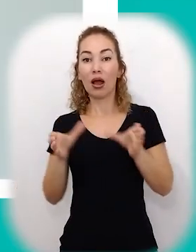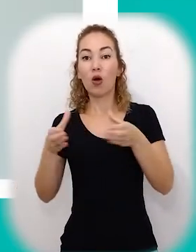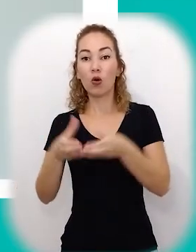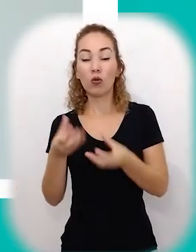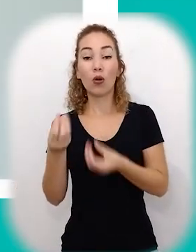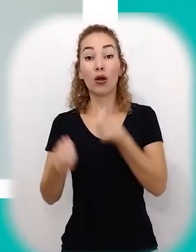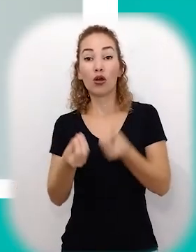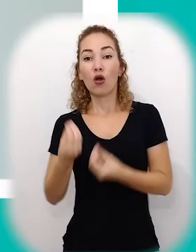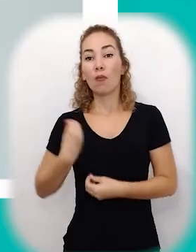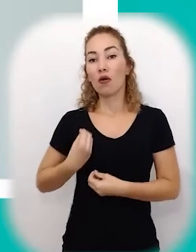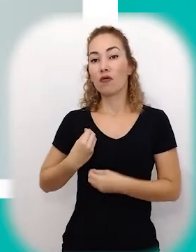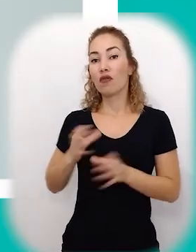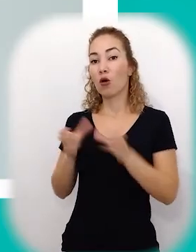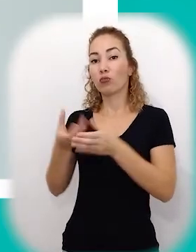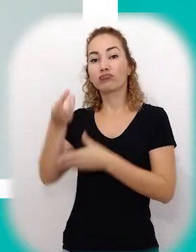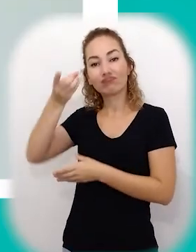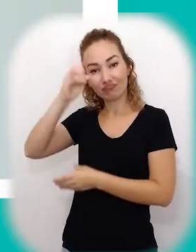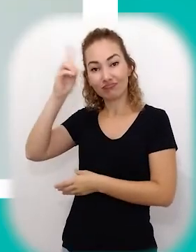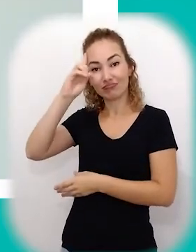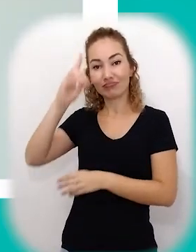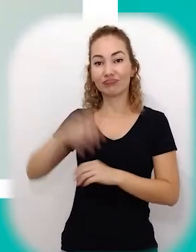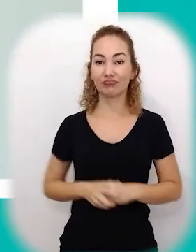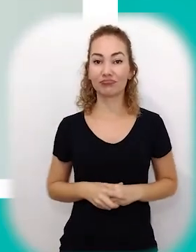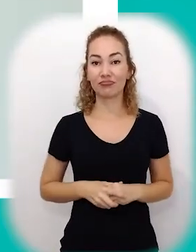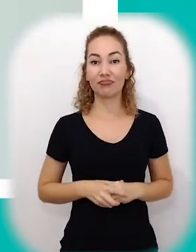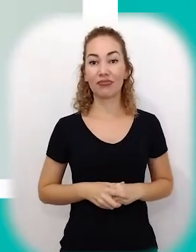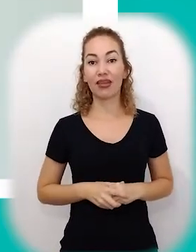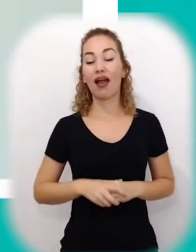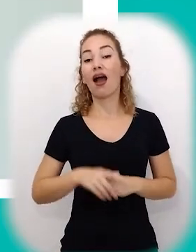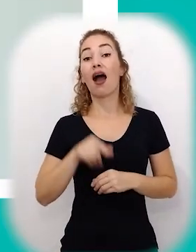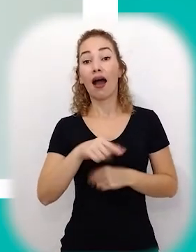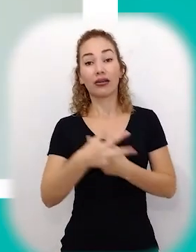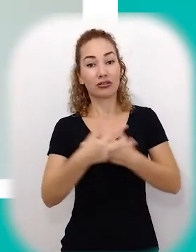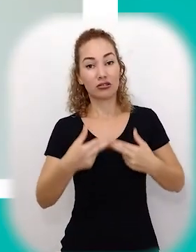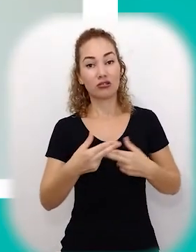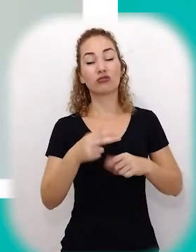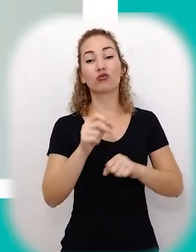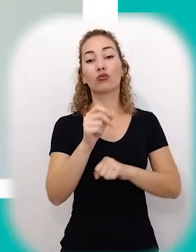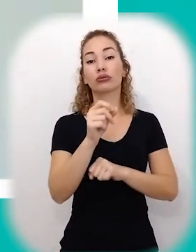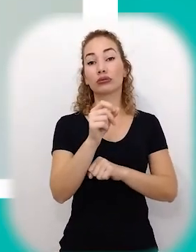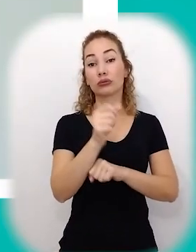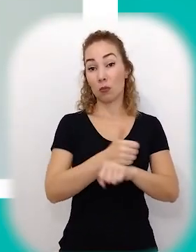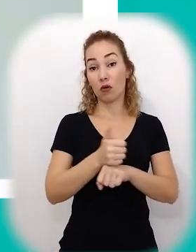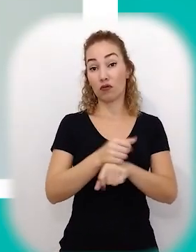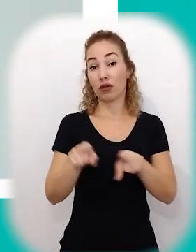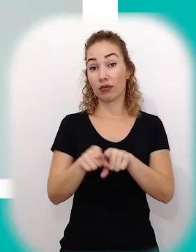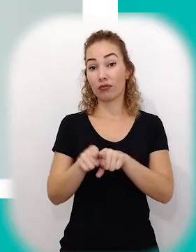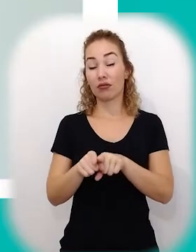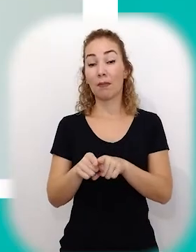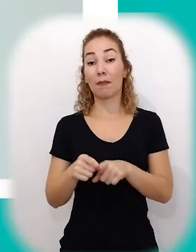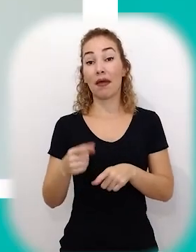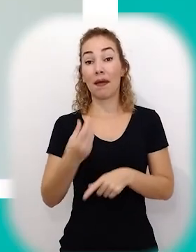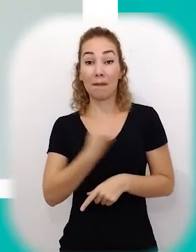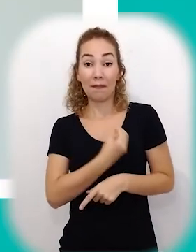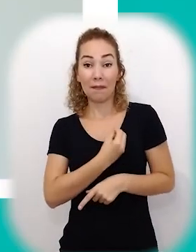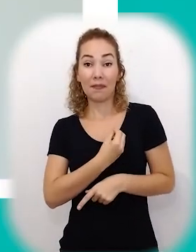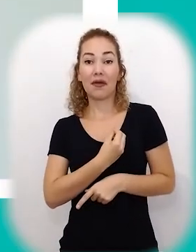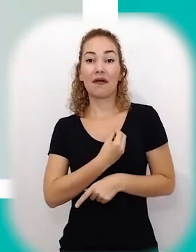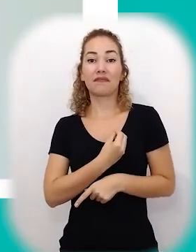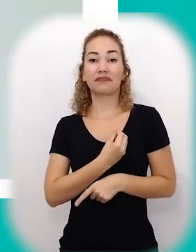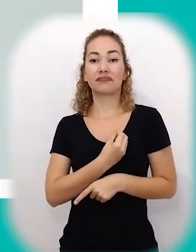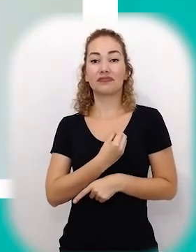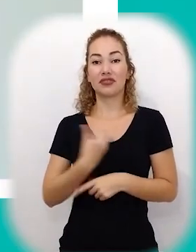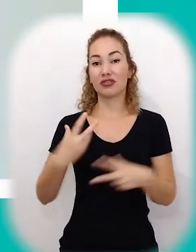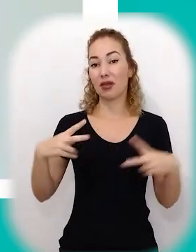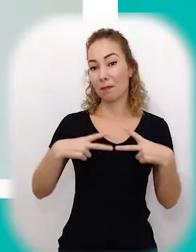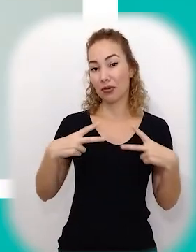como conviver com o grupo todos os dias. Além desses fatores profissionais, a oficina de psicologia me ajudou na minha vida pessoal, a ser uma pessoa